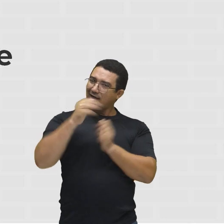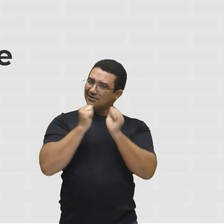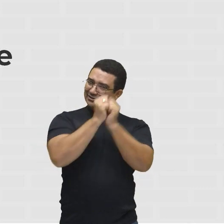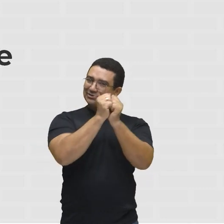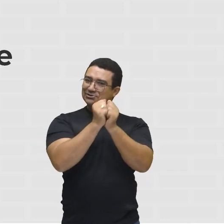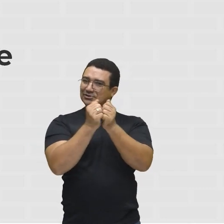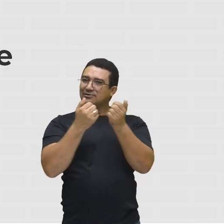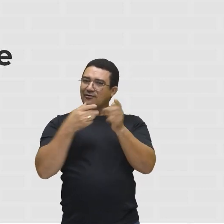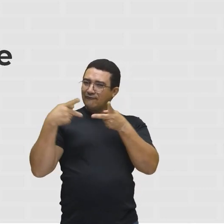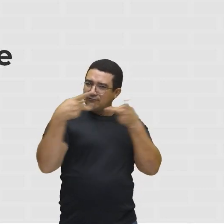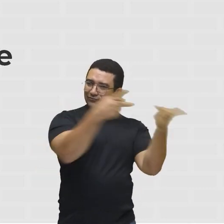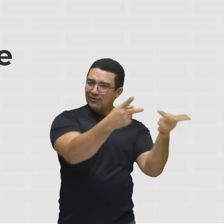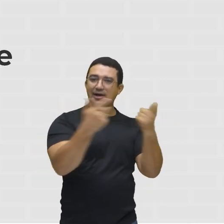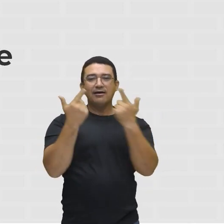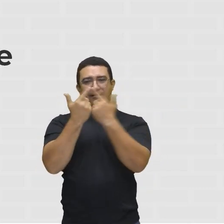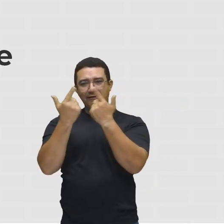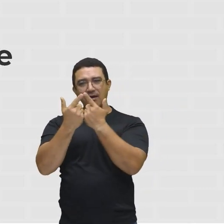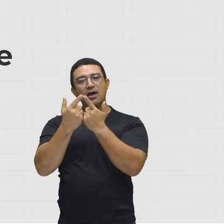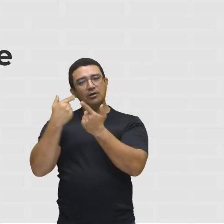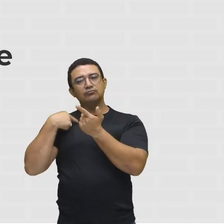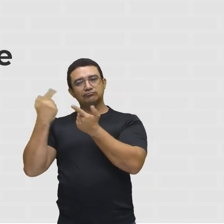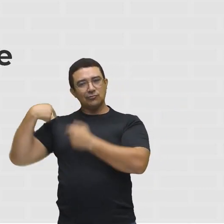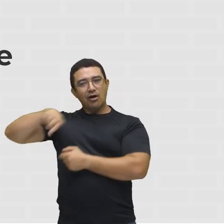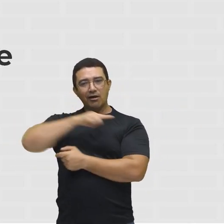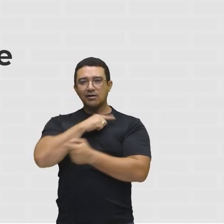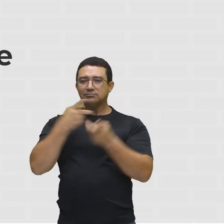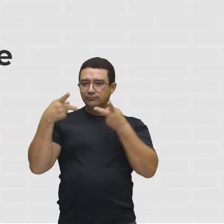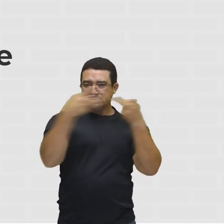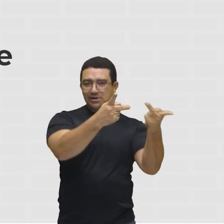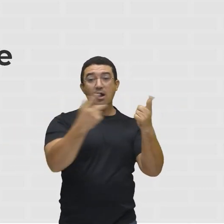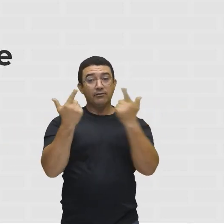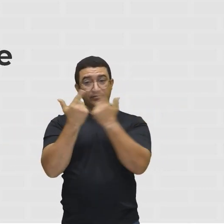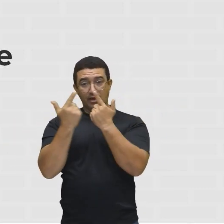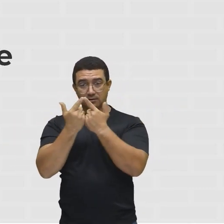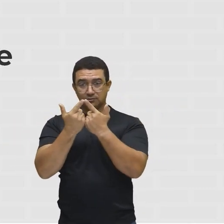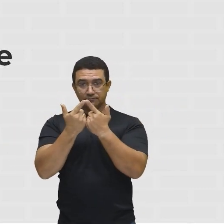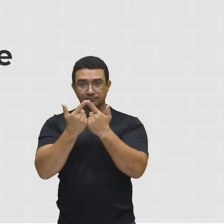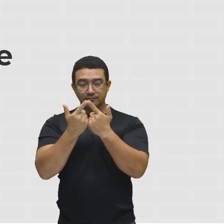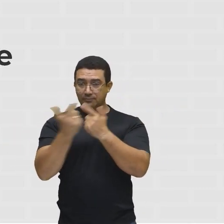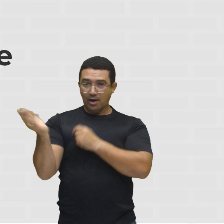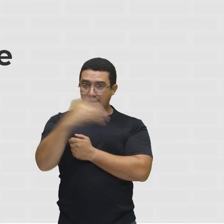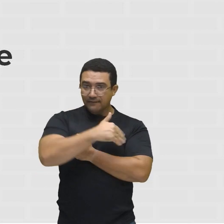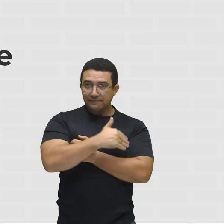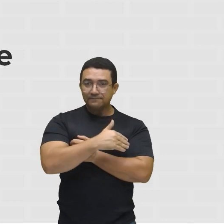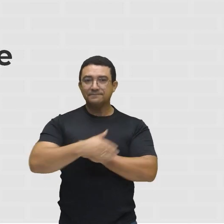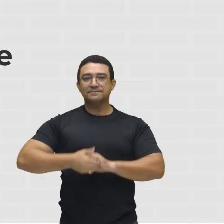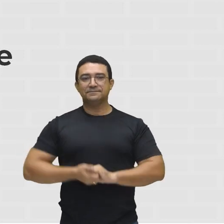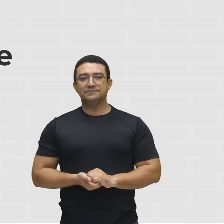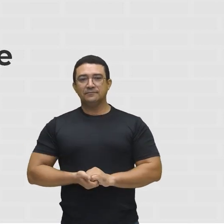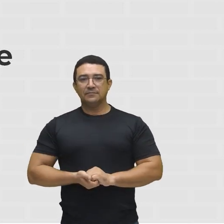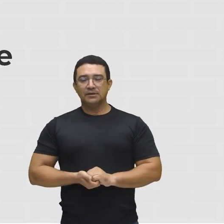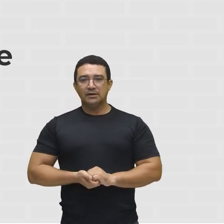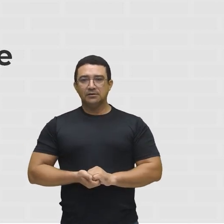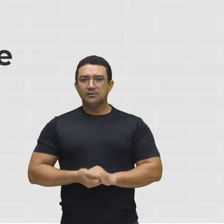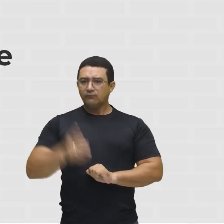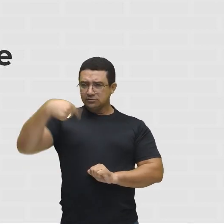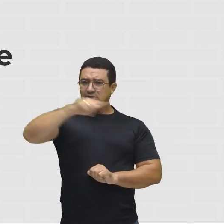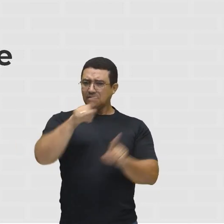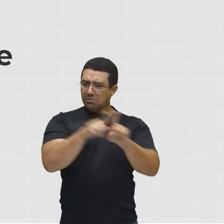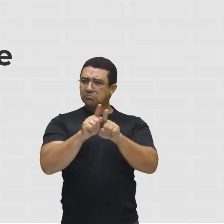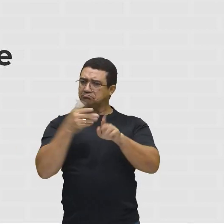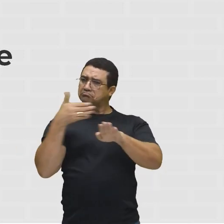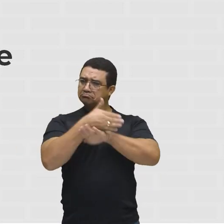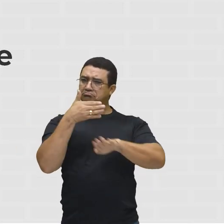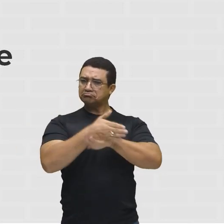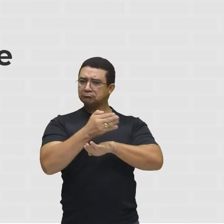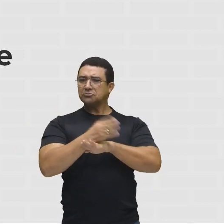vocês agora, todos vocês, a uma visita ao teatro. Vamos lá? Isso aí tem acesso, vocês têm acesso a